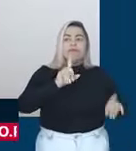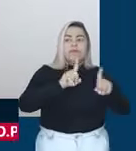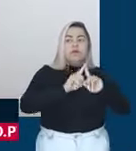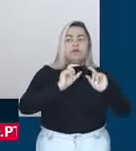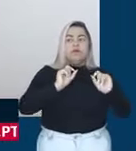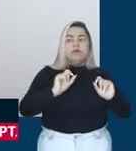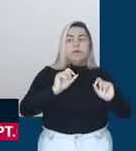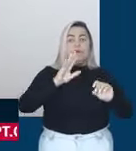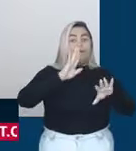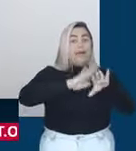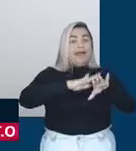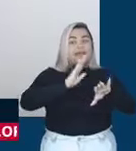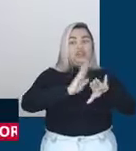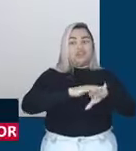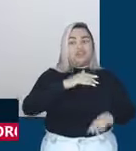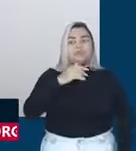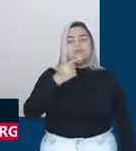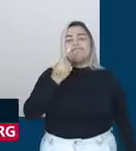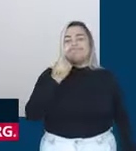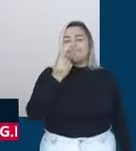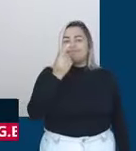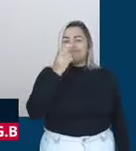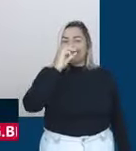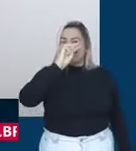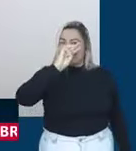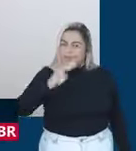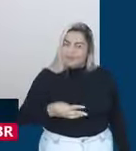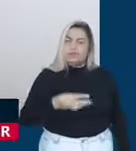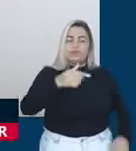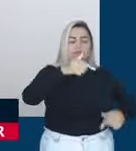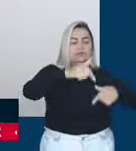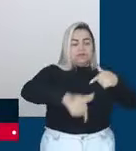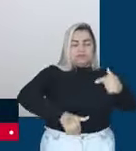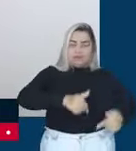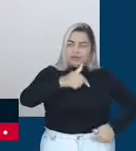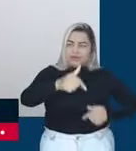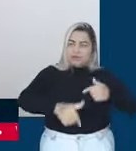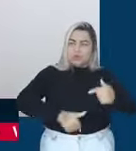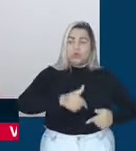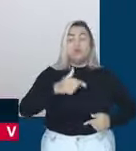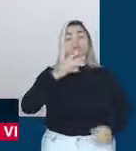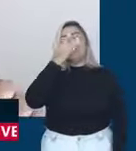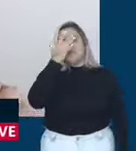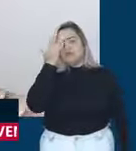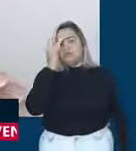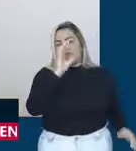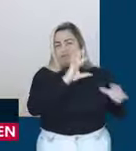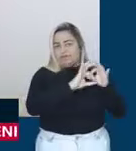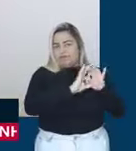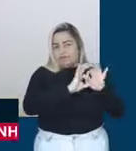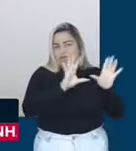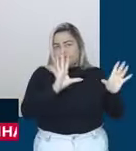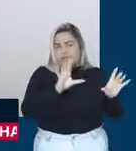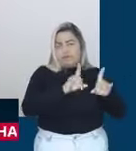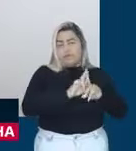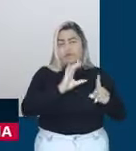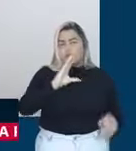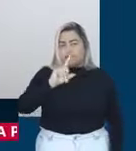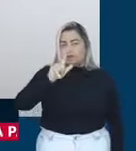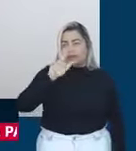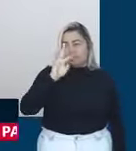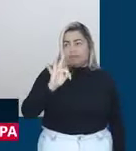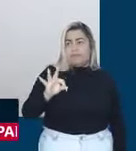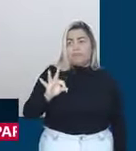resgatados mais de 1.000 trabalhadores sob regime de escravidão. Quem permitiu isso? Foi quando eles fizeram a reforma da CLT, que